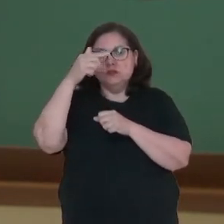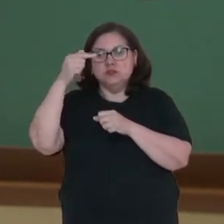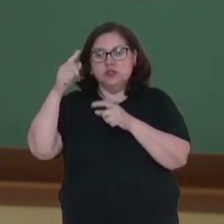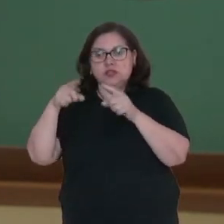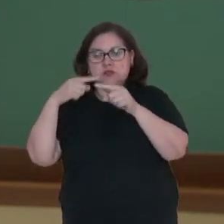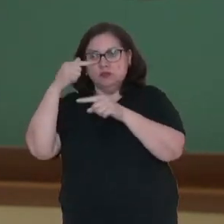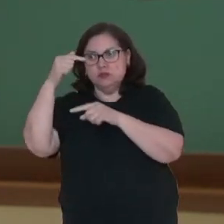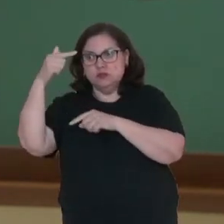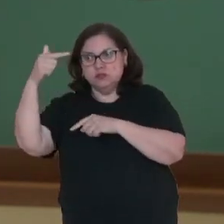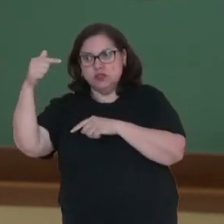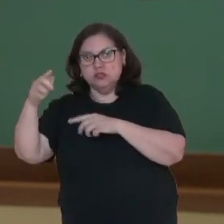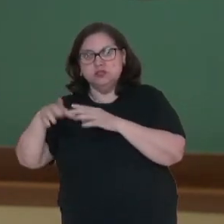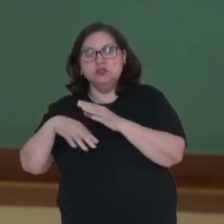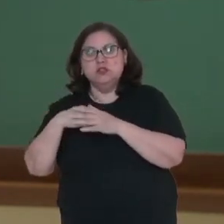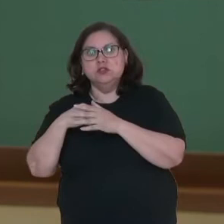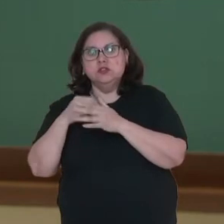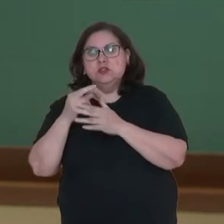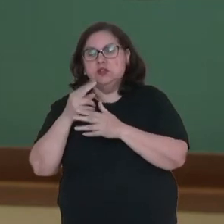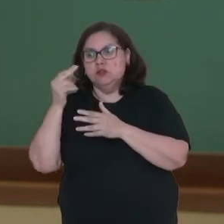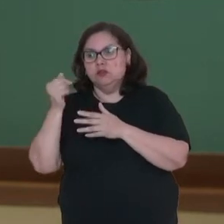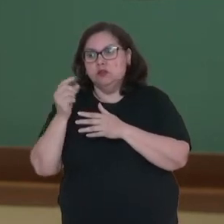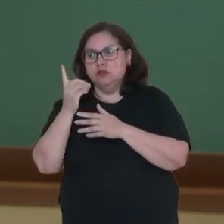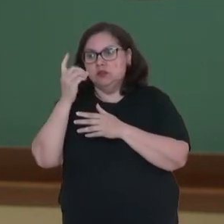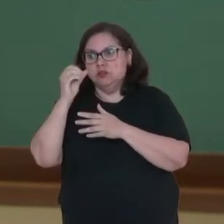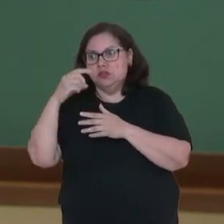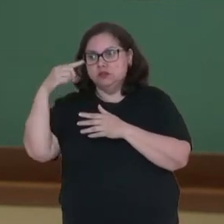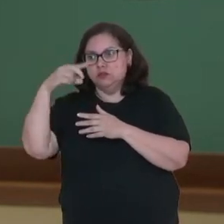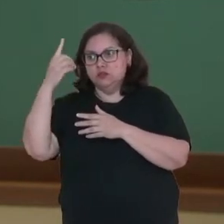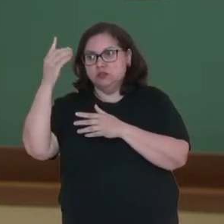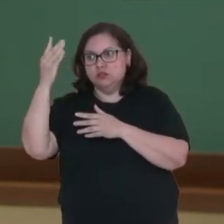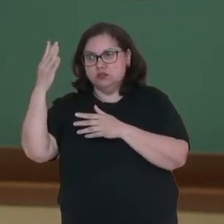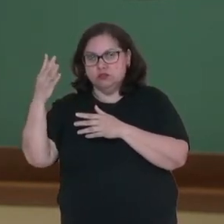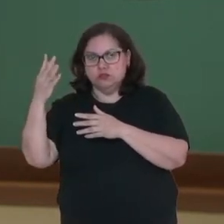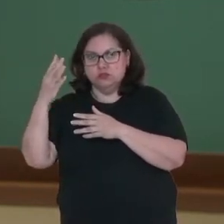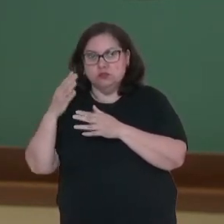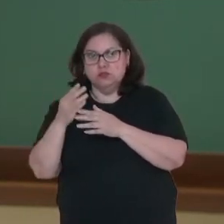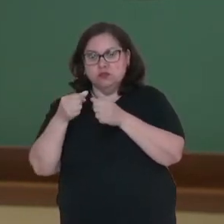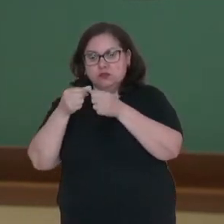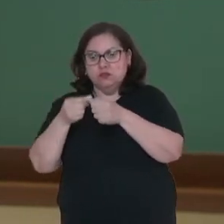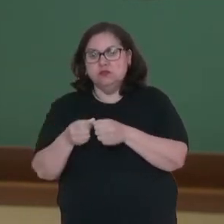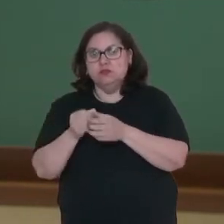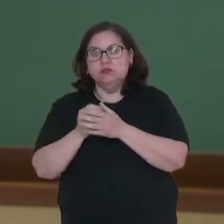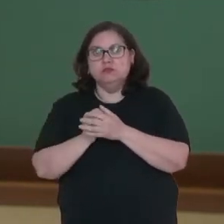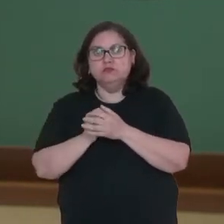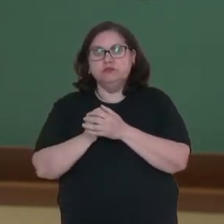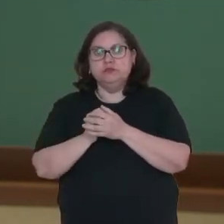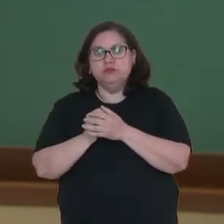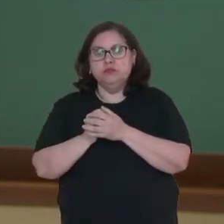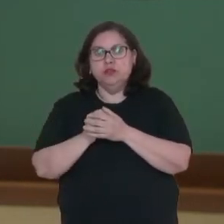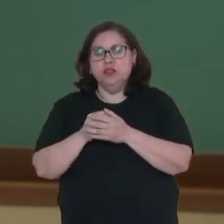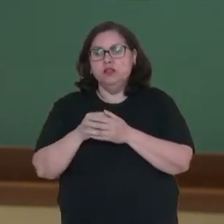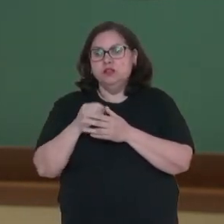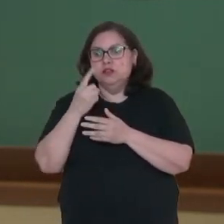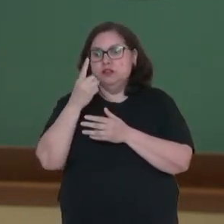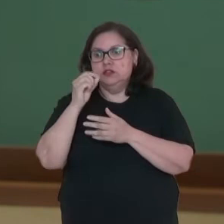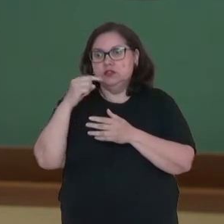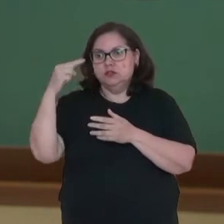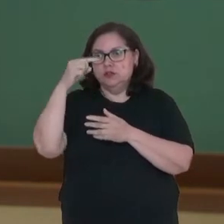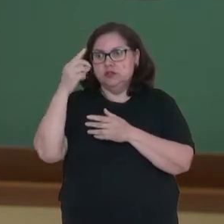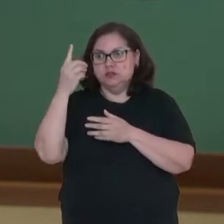com -7, né? E aí, nós vamos somar e conservar o sinal de menos. 10 elevado